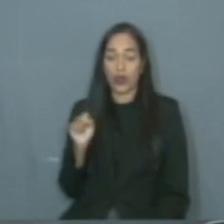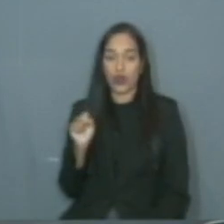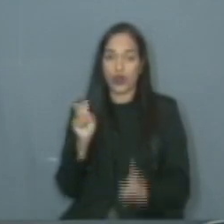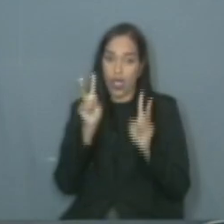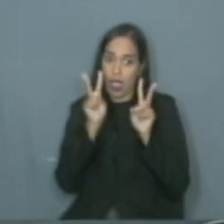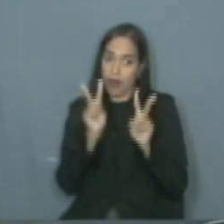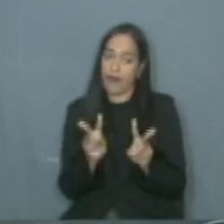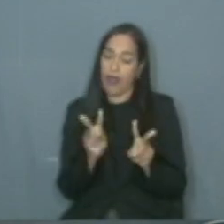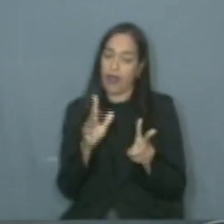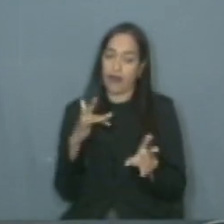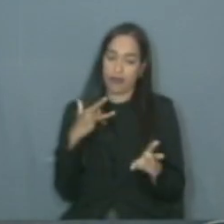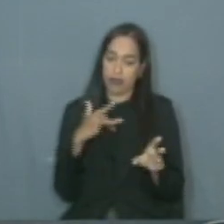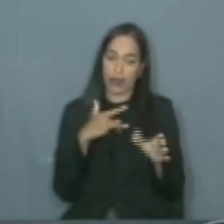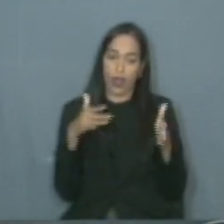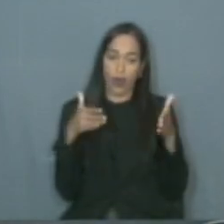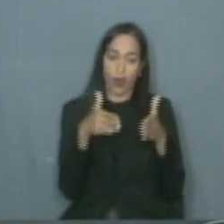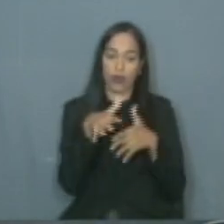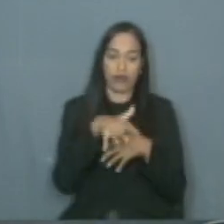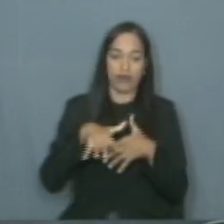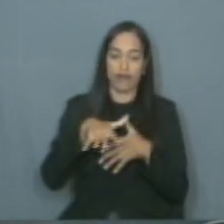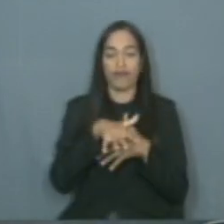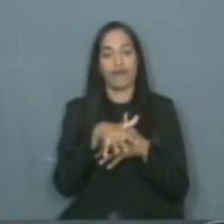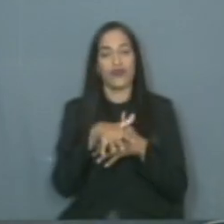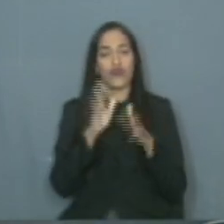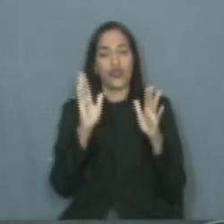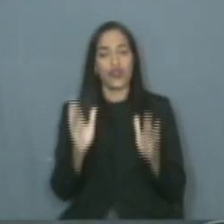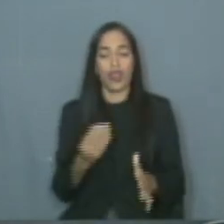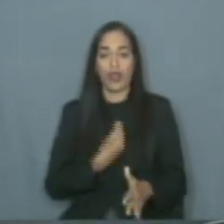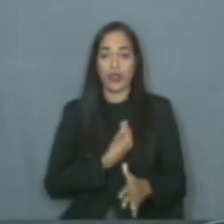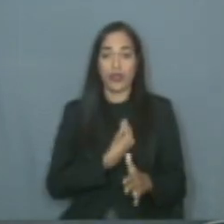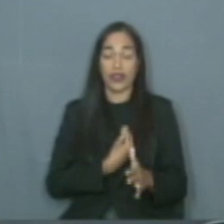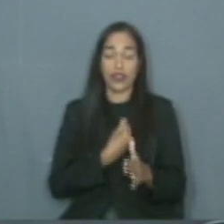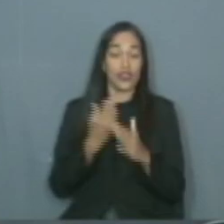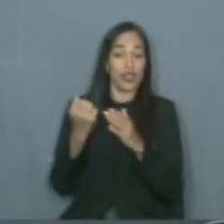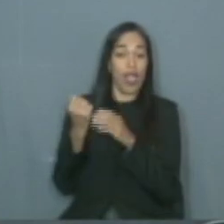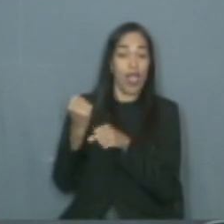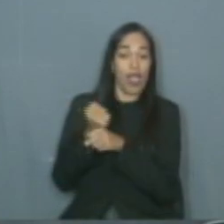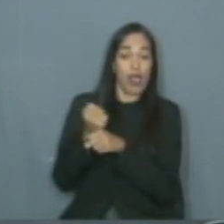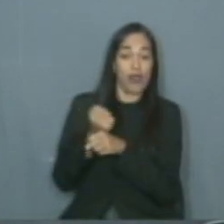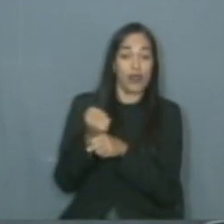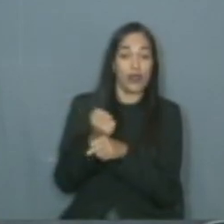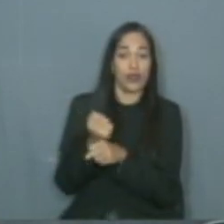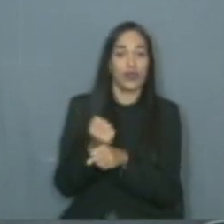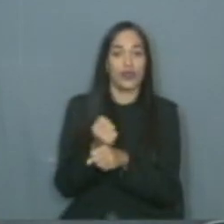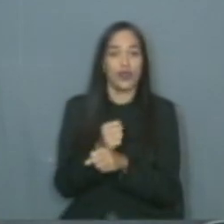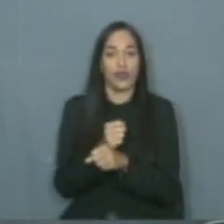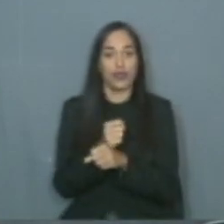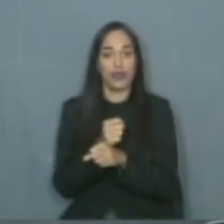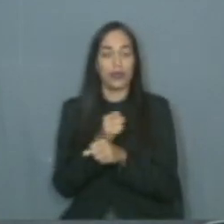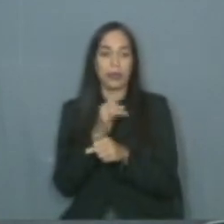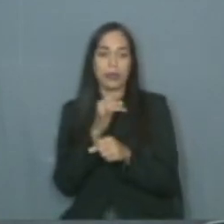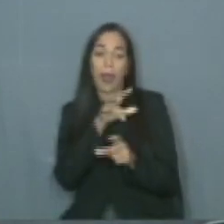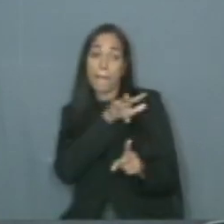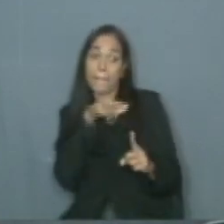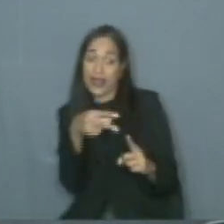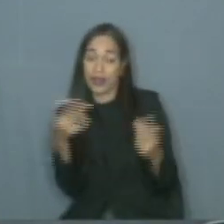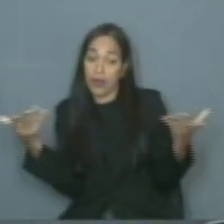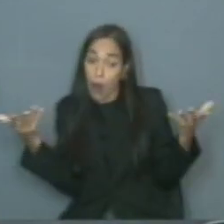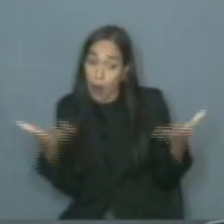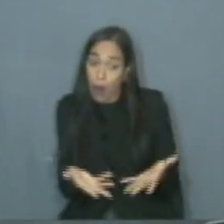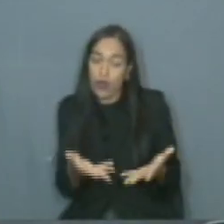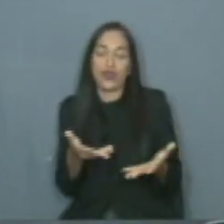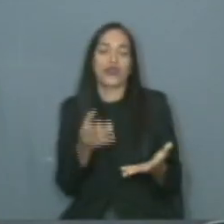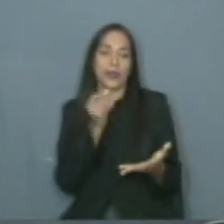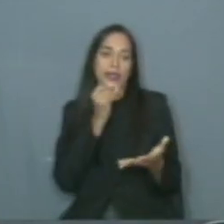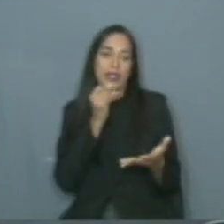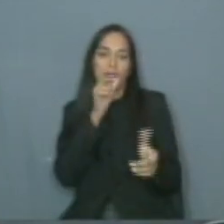saúde que existe há muitas décadas no mundo inteiro. É uma percepção de que alguns comportamentos que são inerentes ao